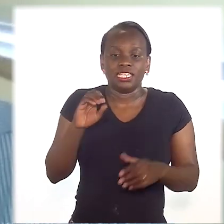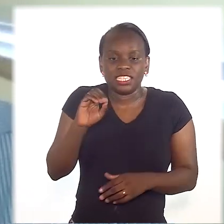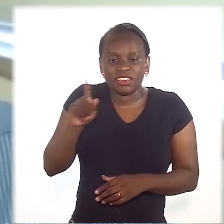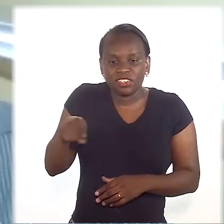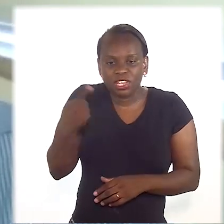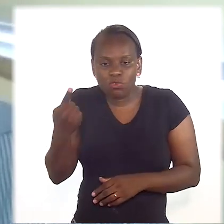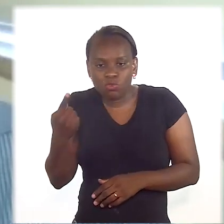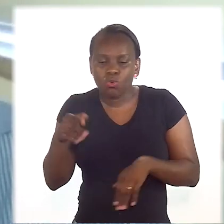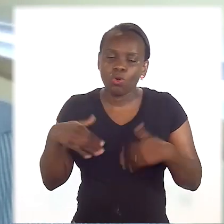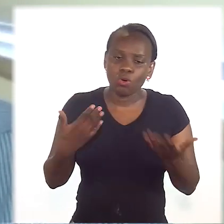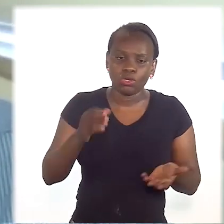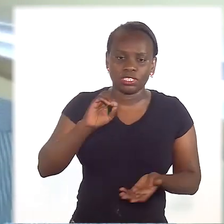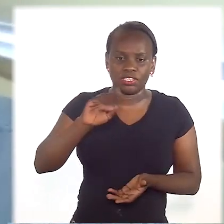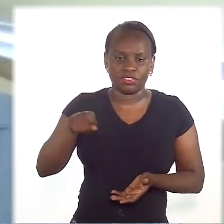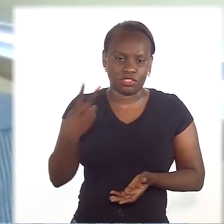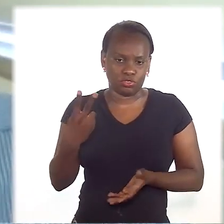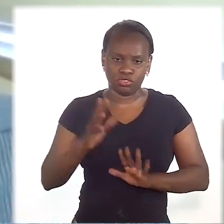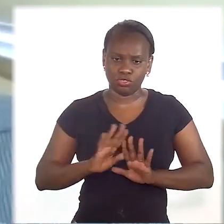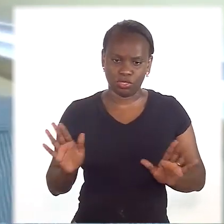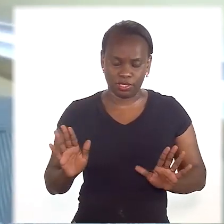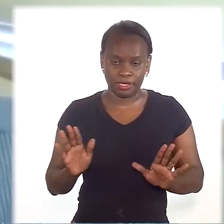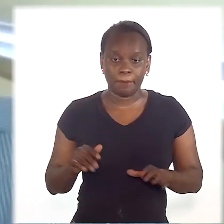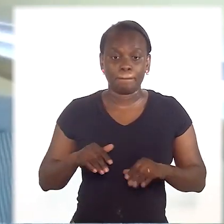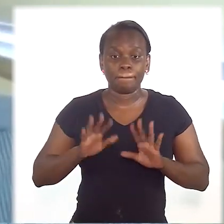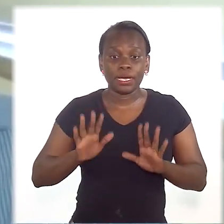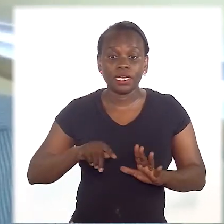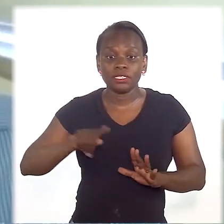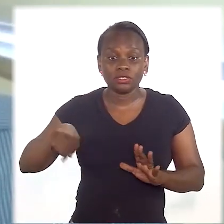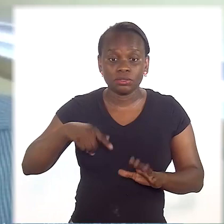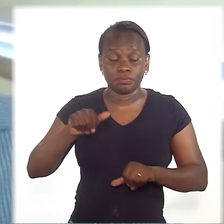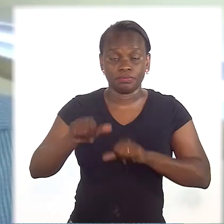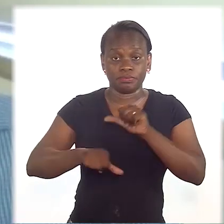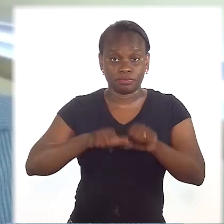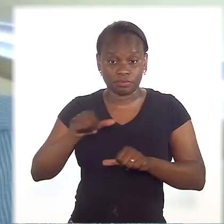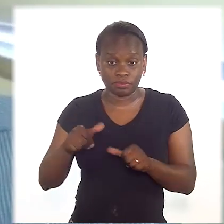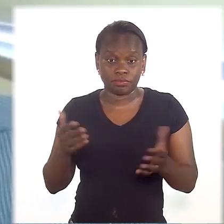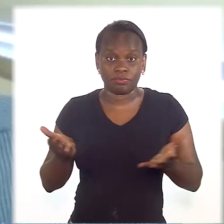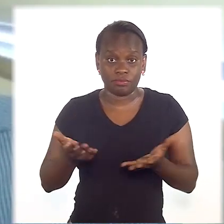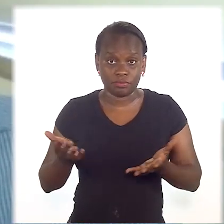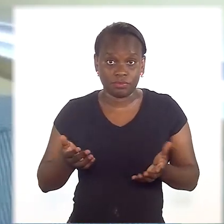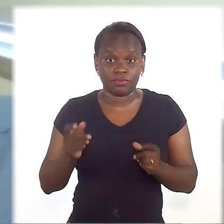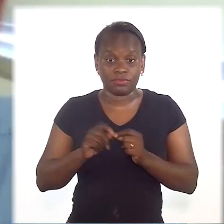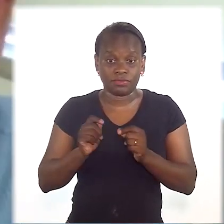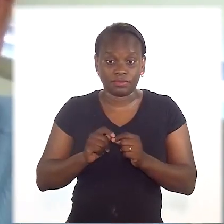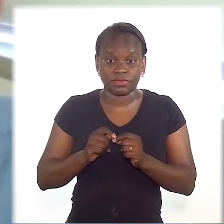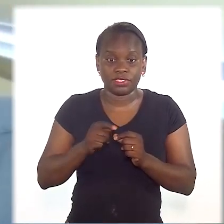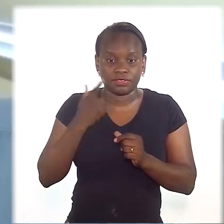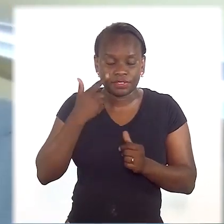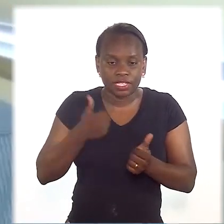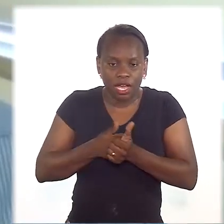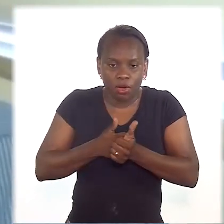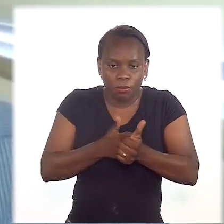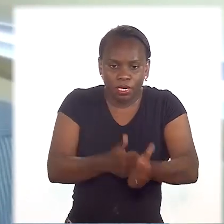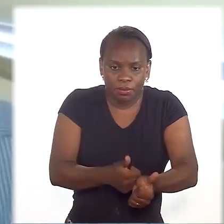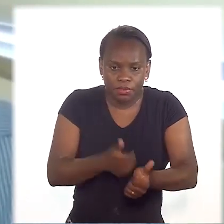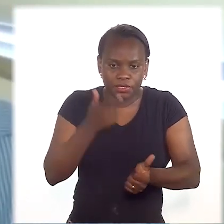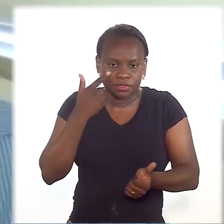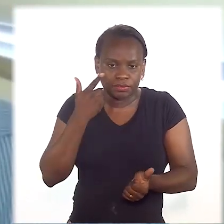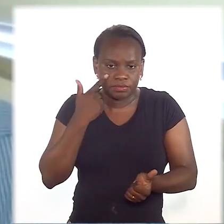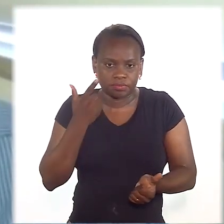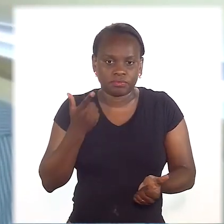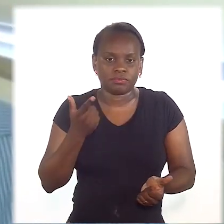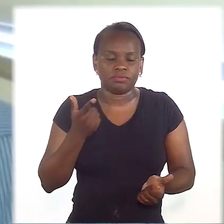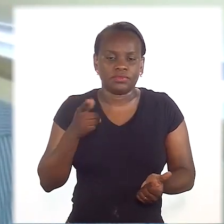ordem de 0,1 a 0,2. E nós passamos, posteriormente, a fazer um